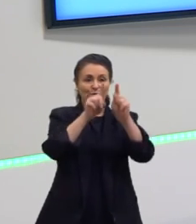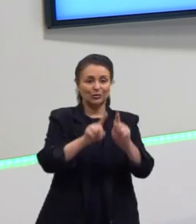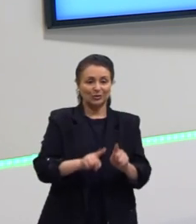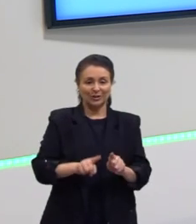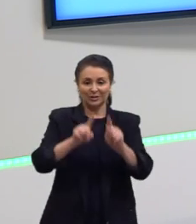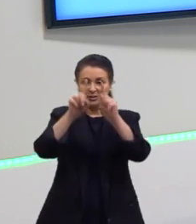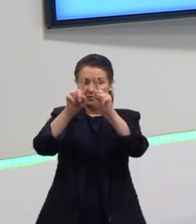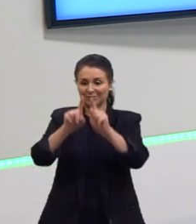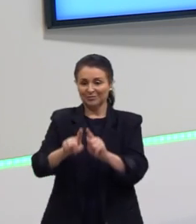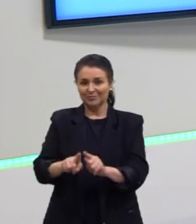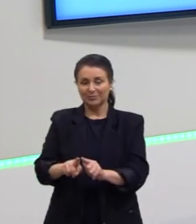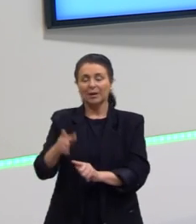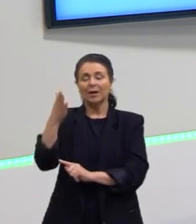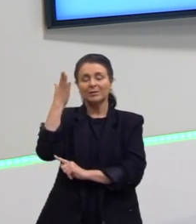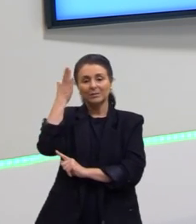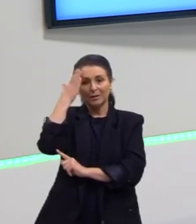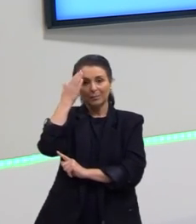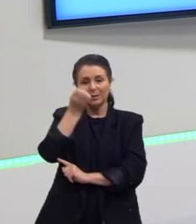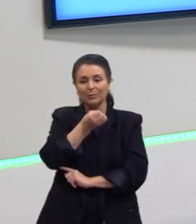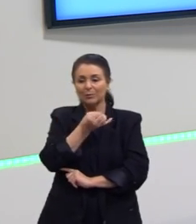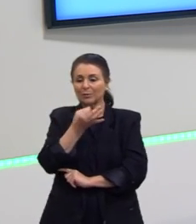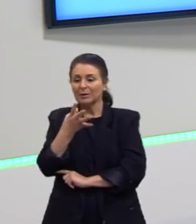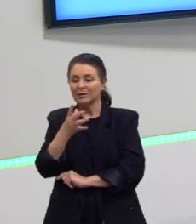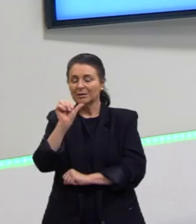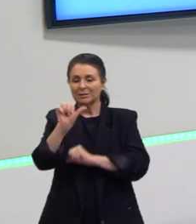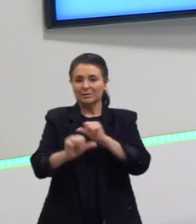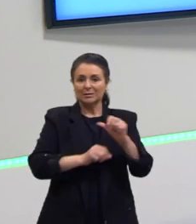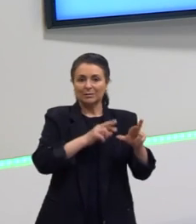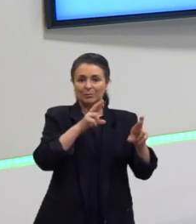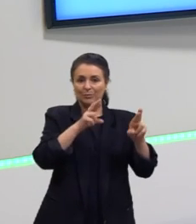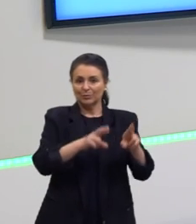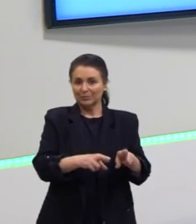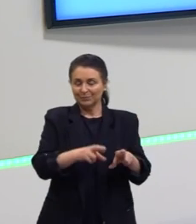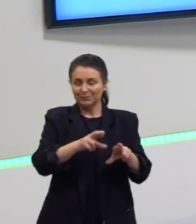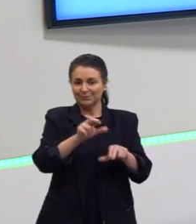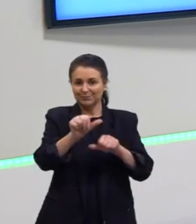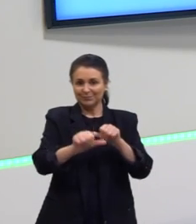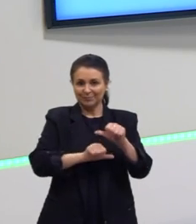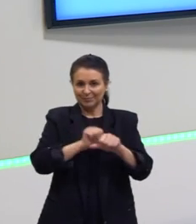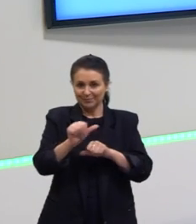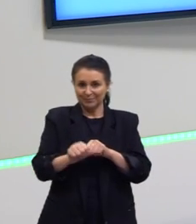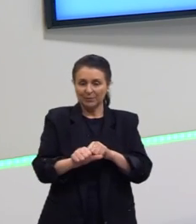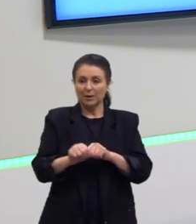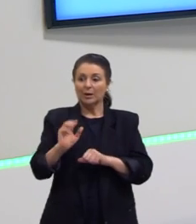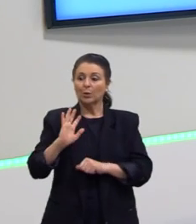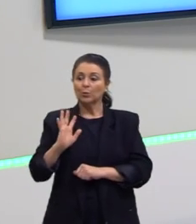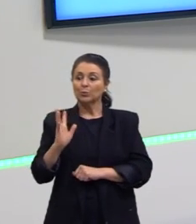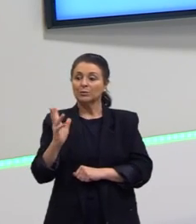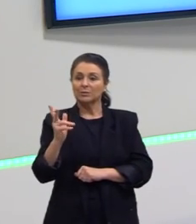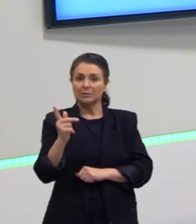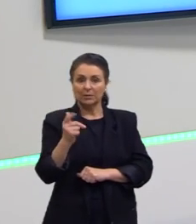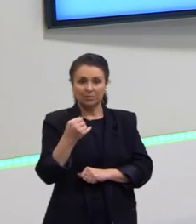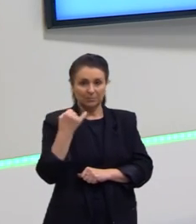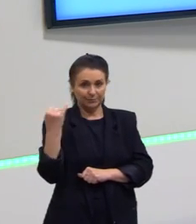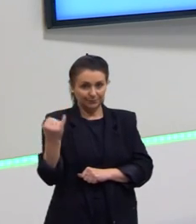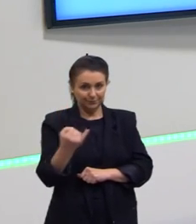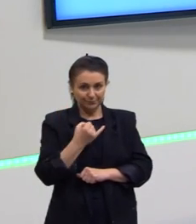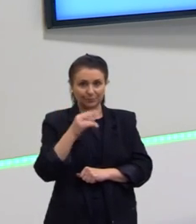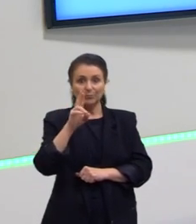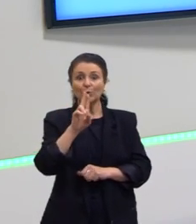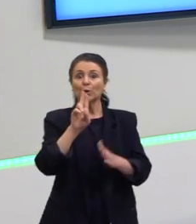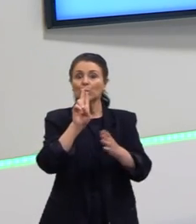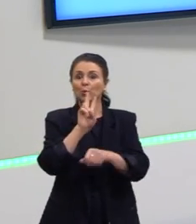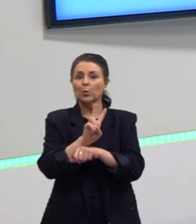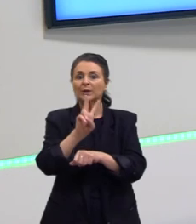para saber né quantas foram as mudanças importante destacar Os dados aqui eles estavam em dezena